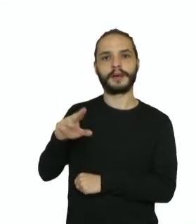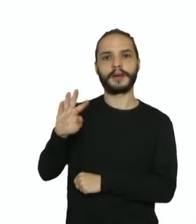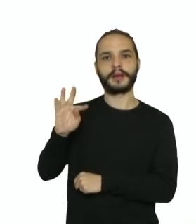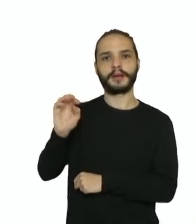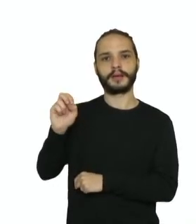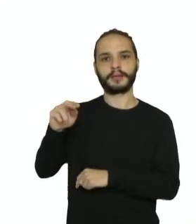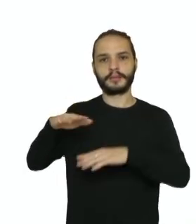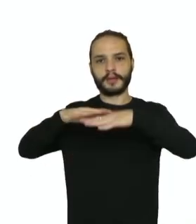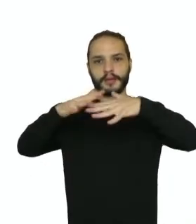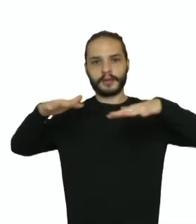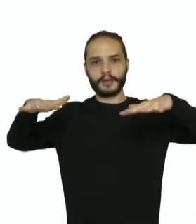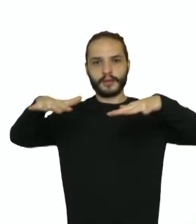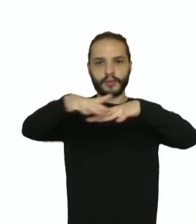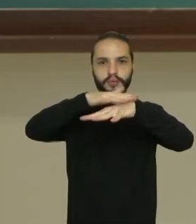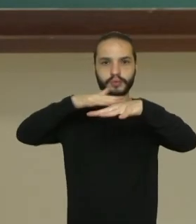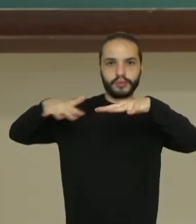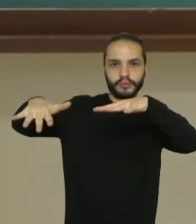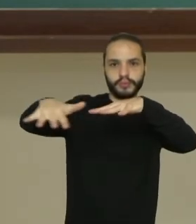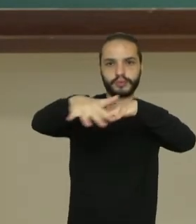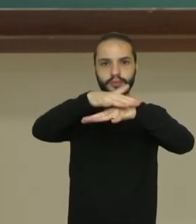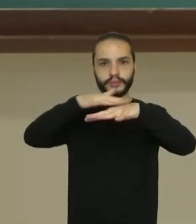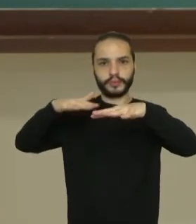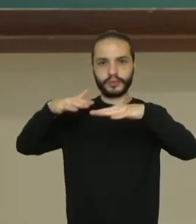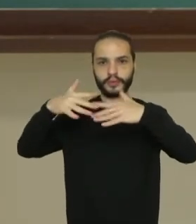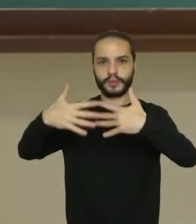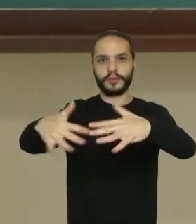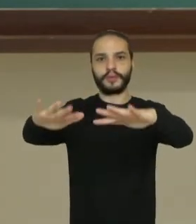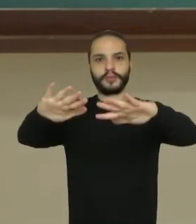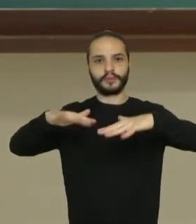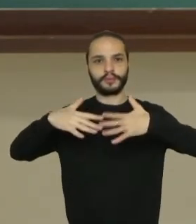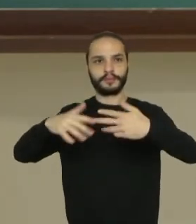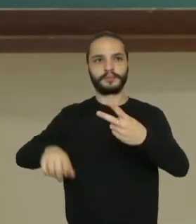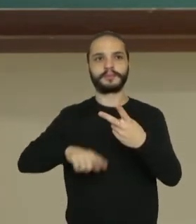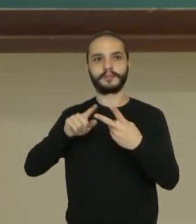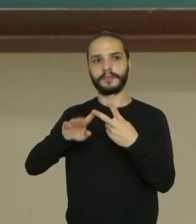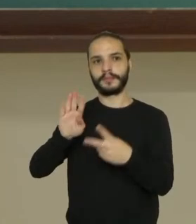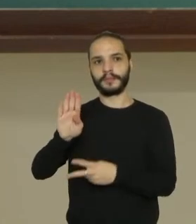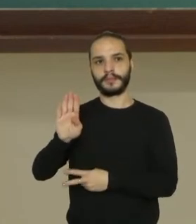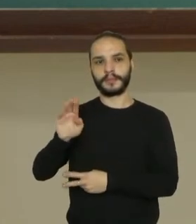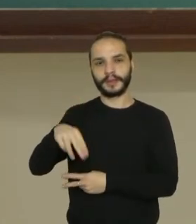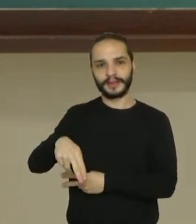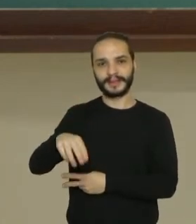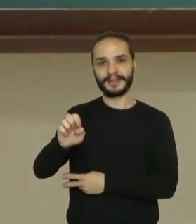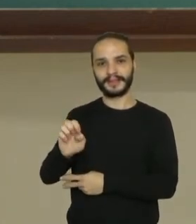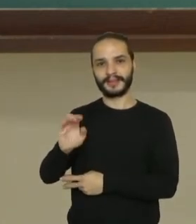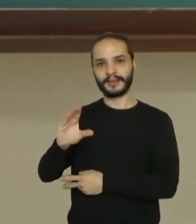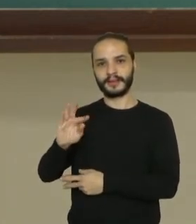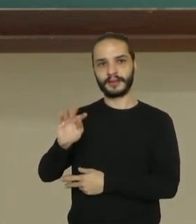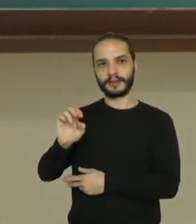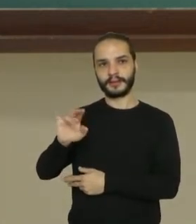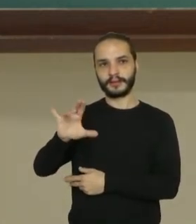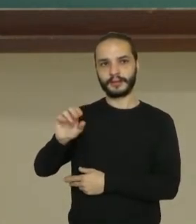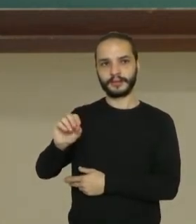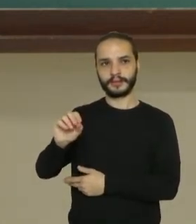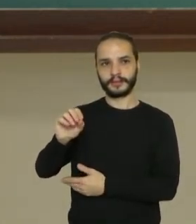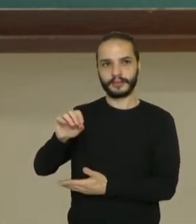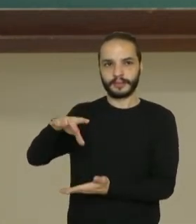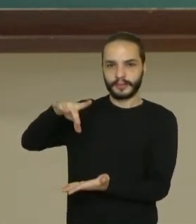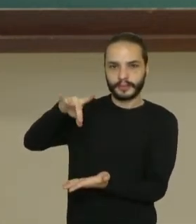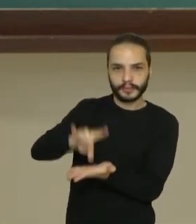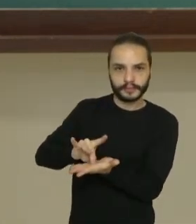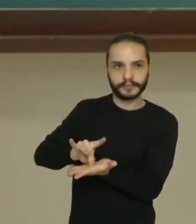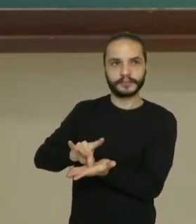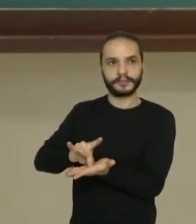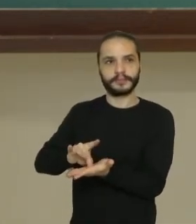superfície e a correnteza leva eles para onde eles querem. Bentônicos são os que vivem fixos no fundo, né? Ficam